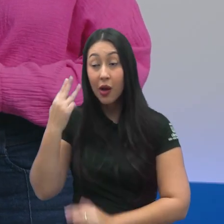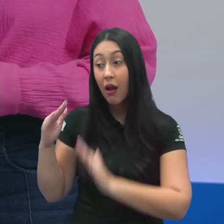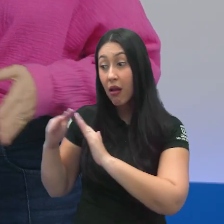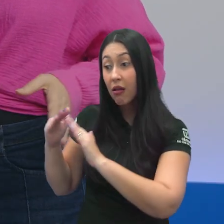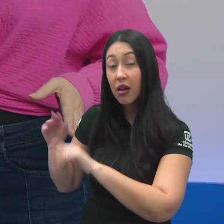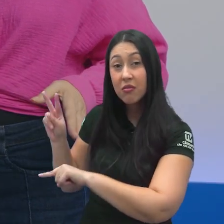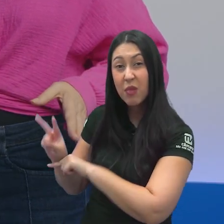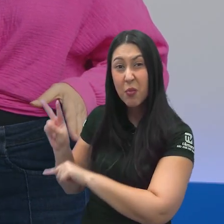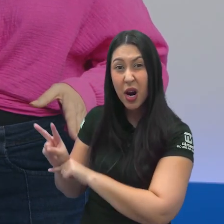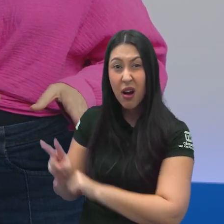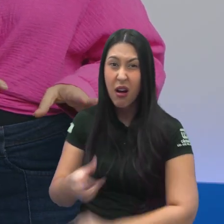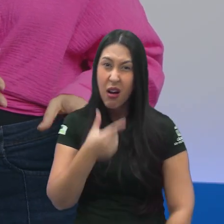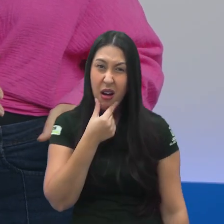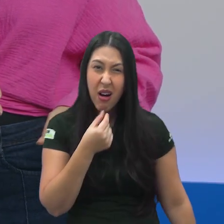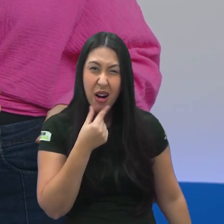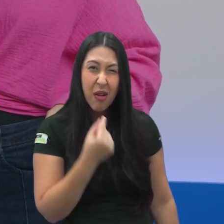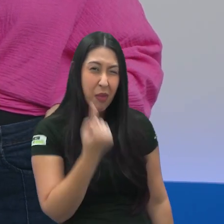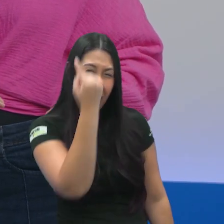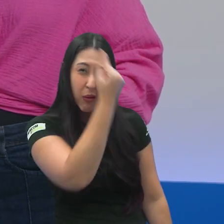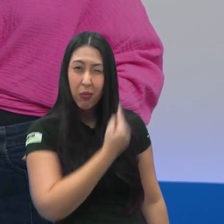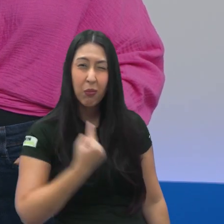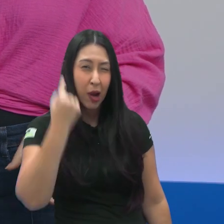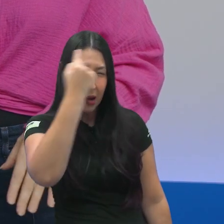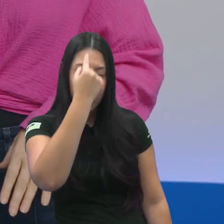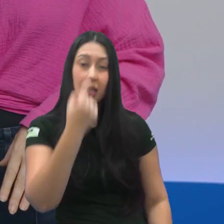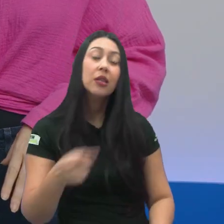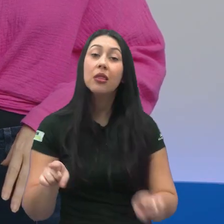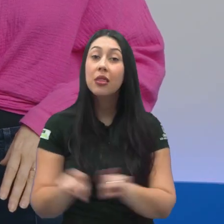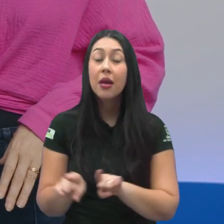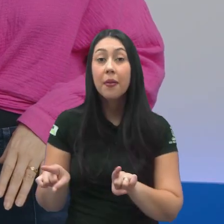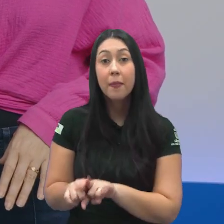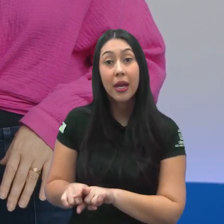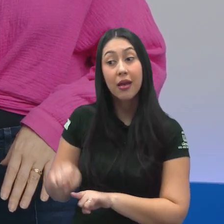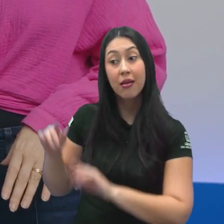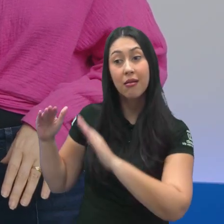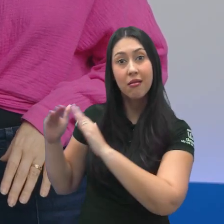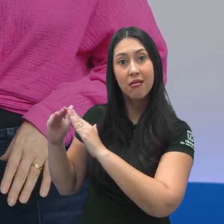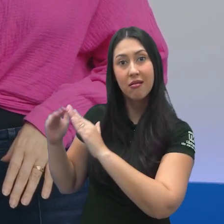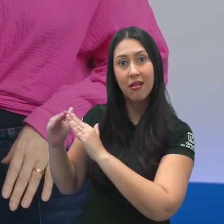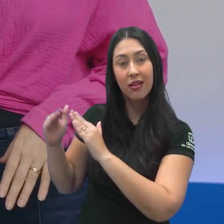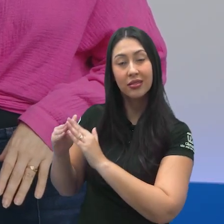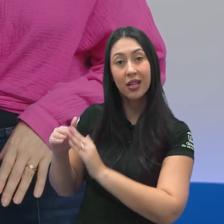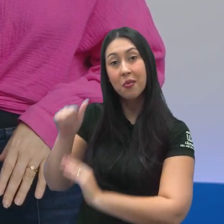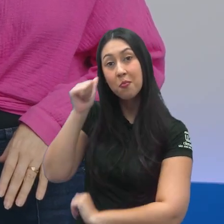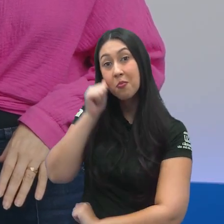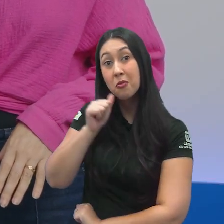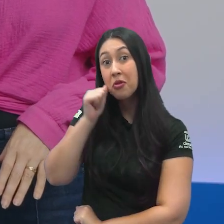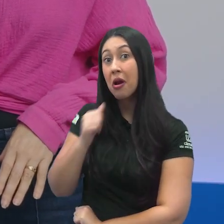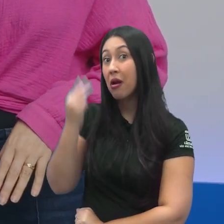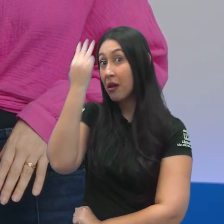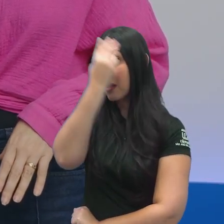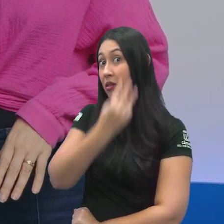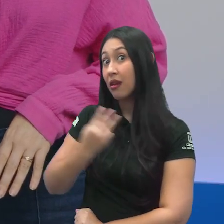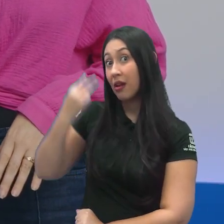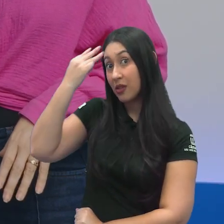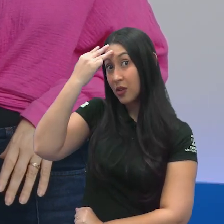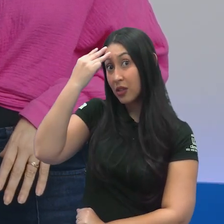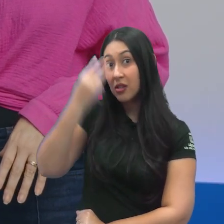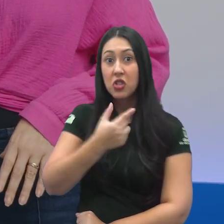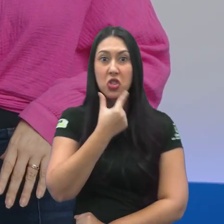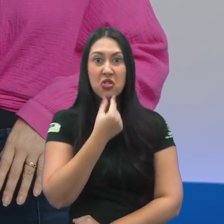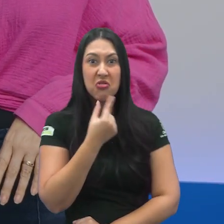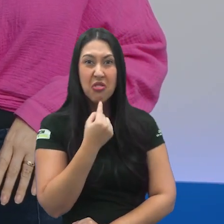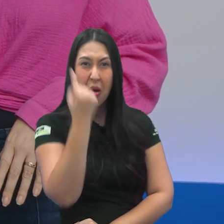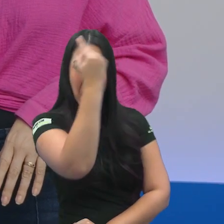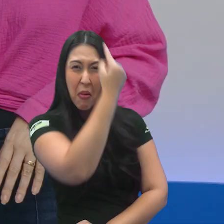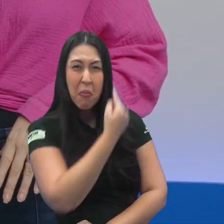familiares, homens levam menos de 2 horas. Já as atividades domésticas ocupam quase 3 horas do dia da mulher,